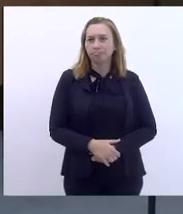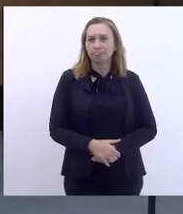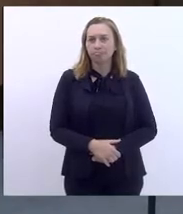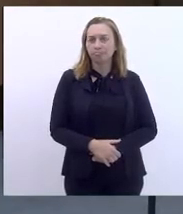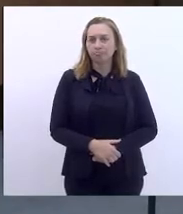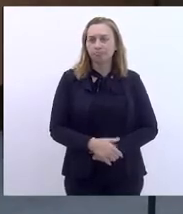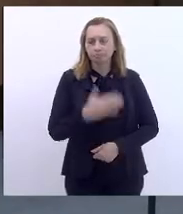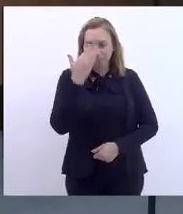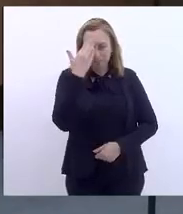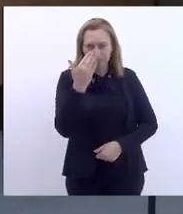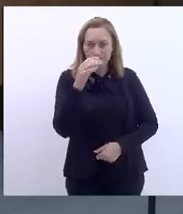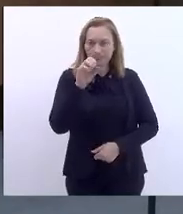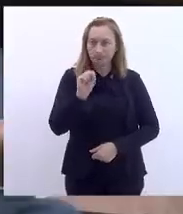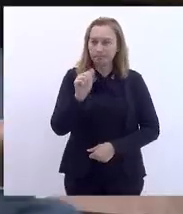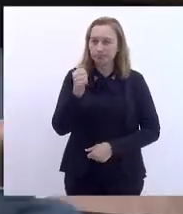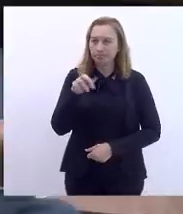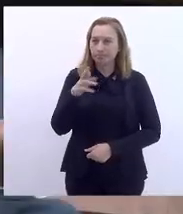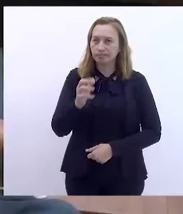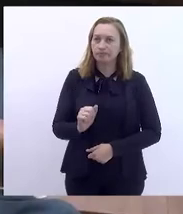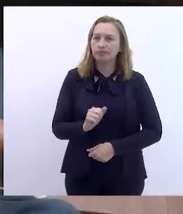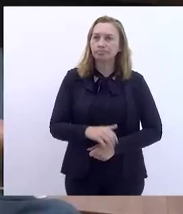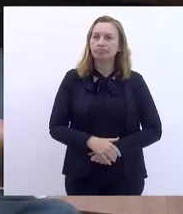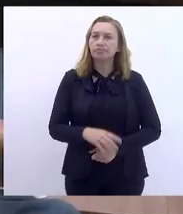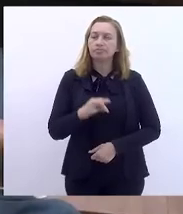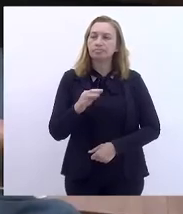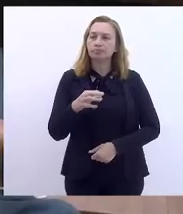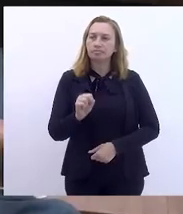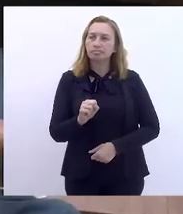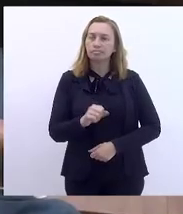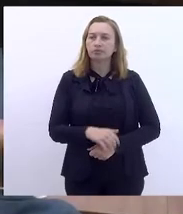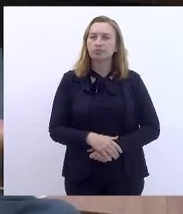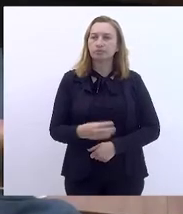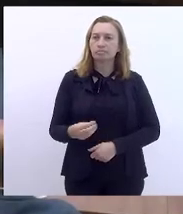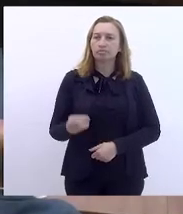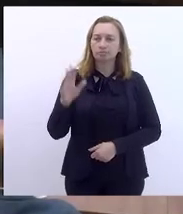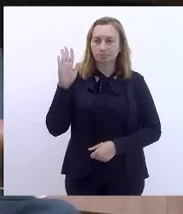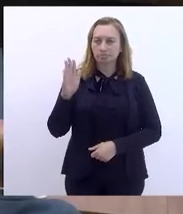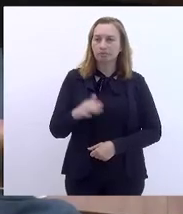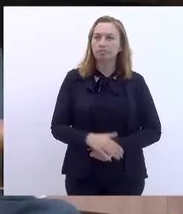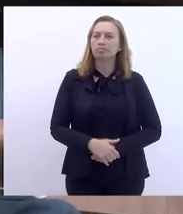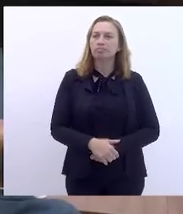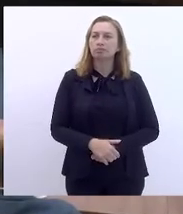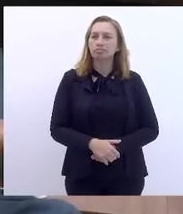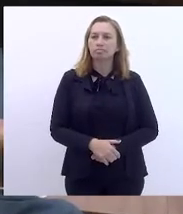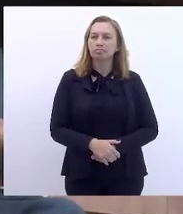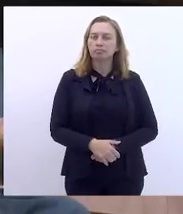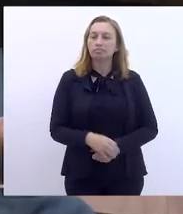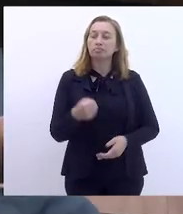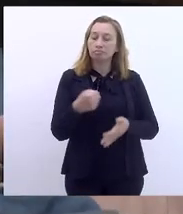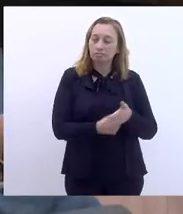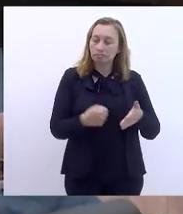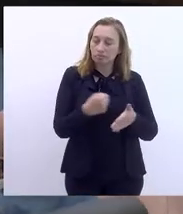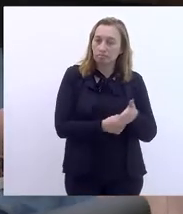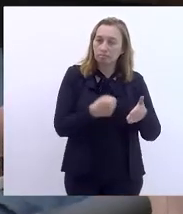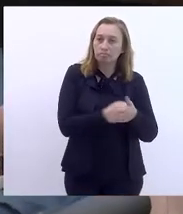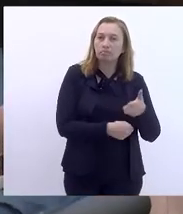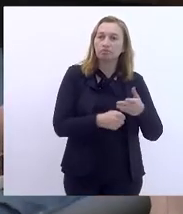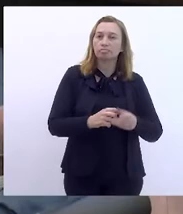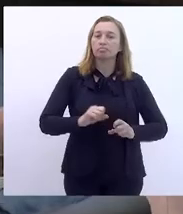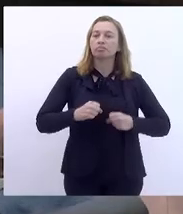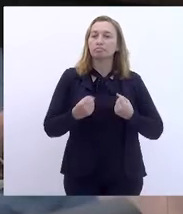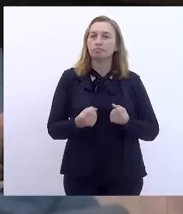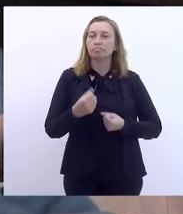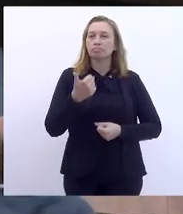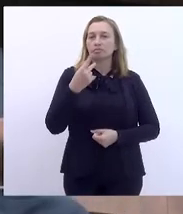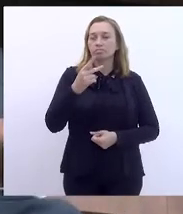obrigada Sandra Mateus Gomes presente através da luta e da força de sua